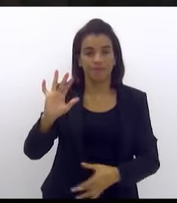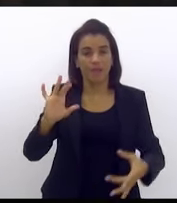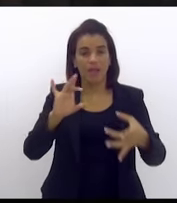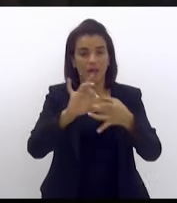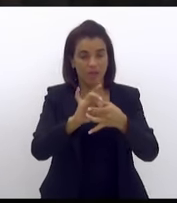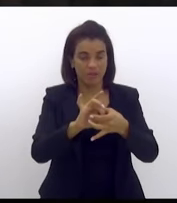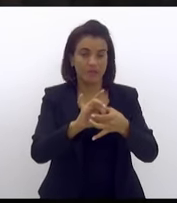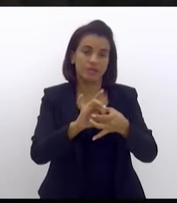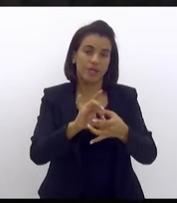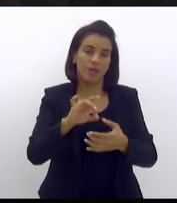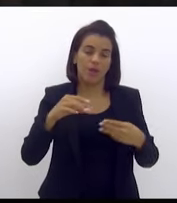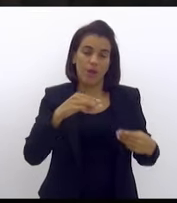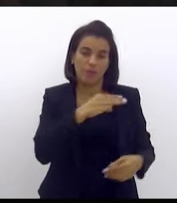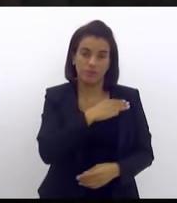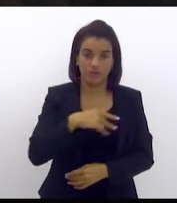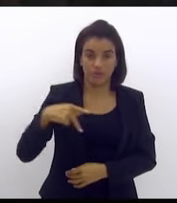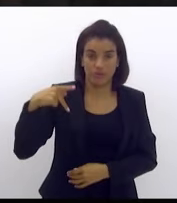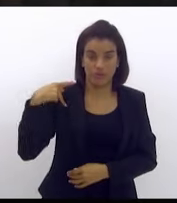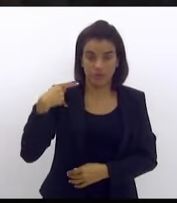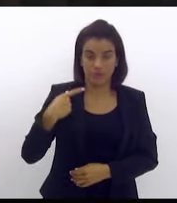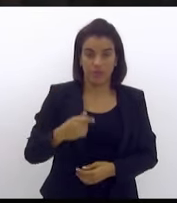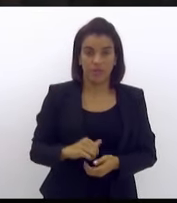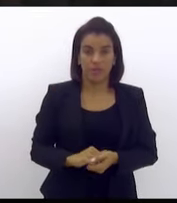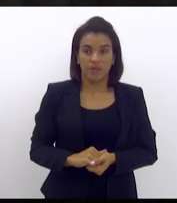associado ao Ministério Público.